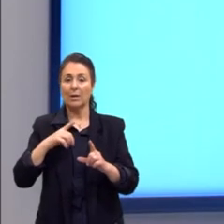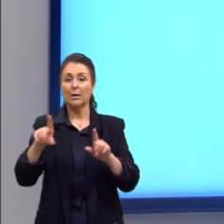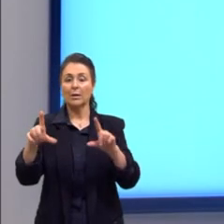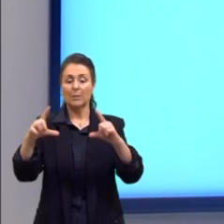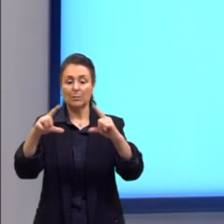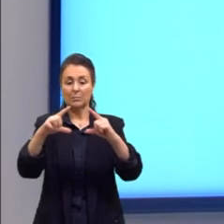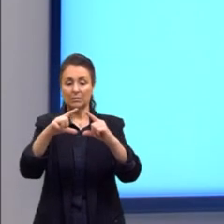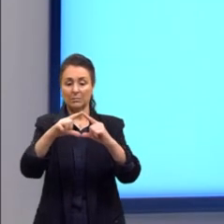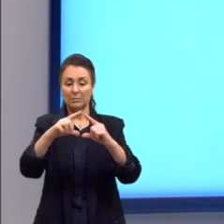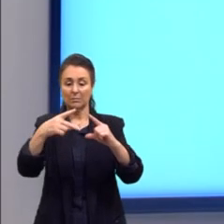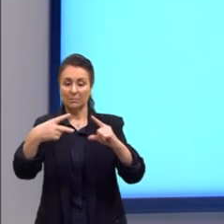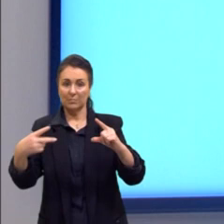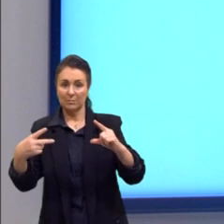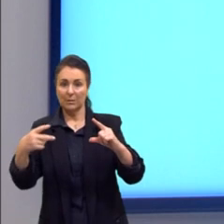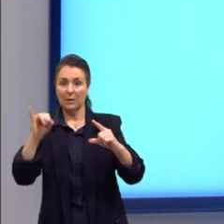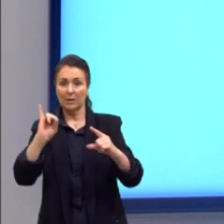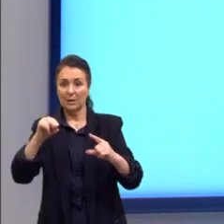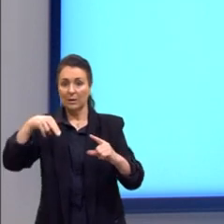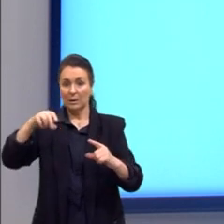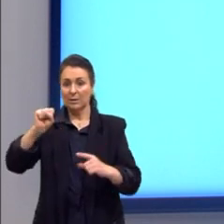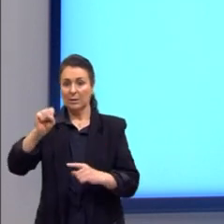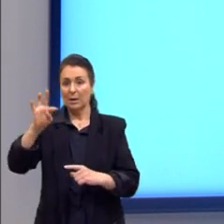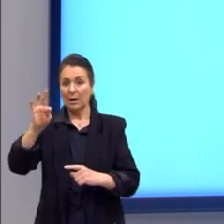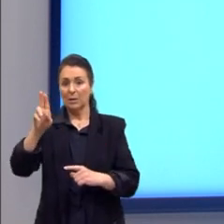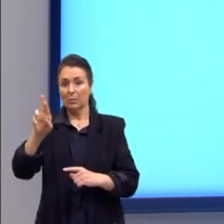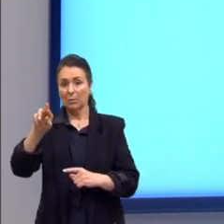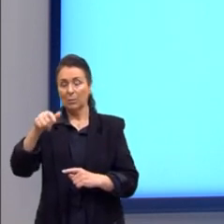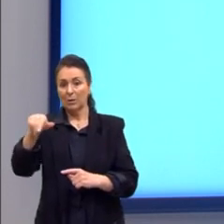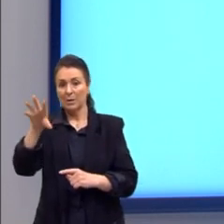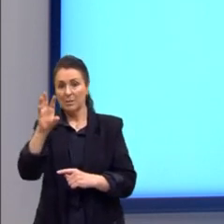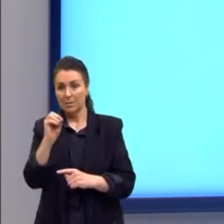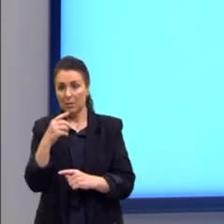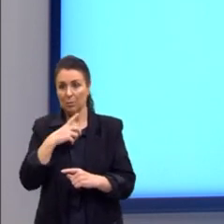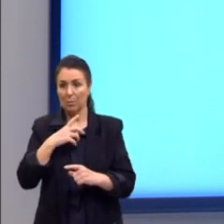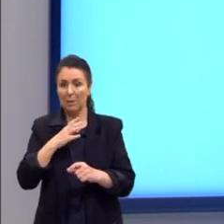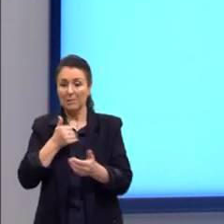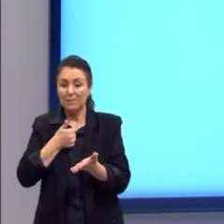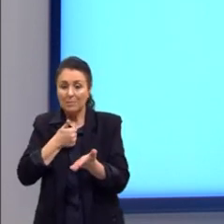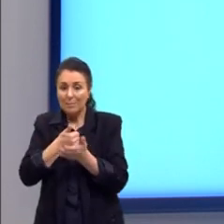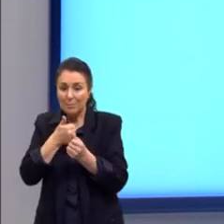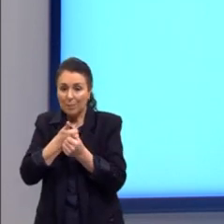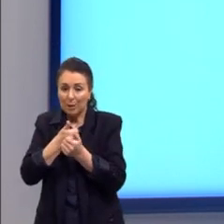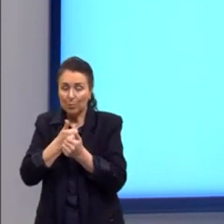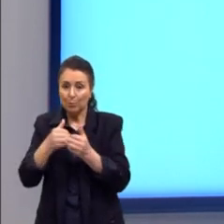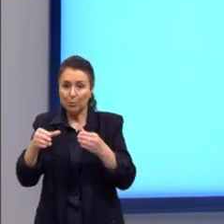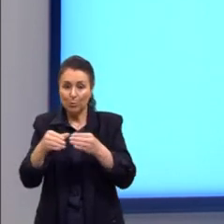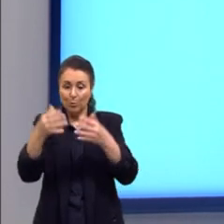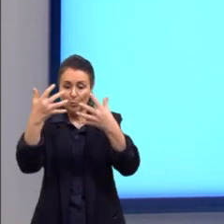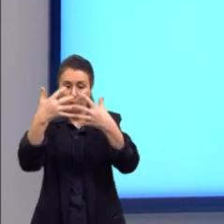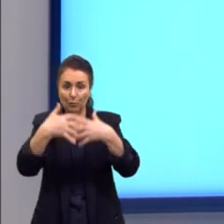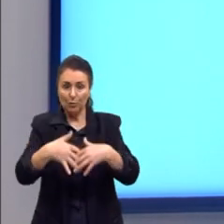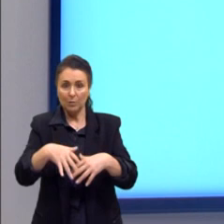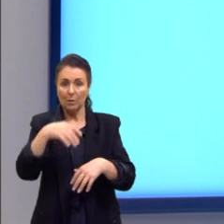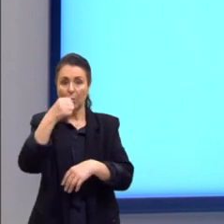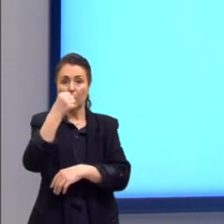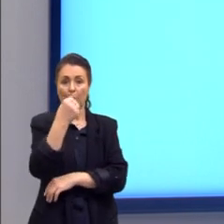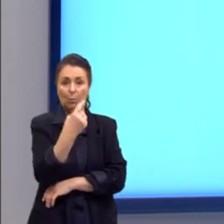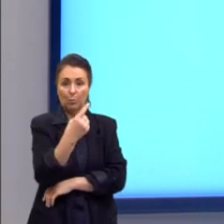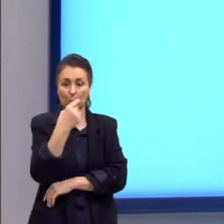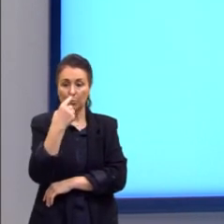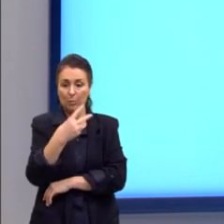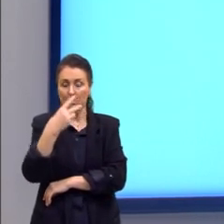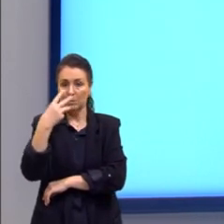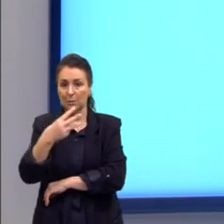também vou começar a contar a partir do lado da extremidade mais próxima do grupo funcional então eu tenho um dois